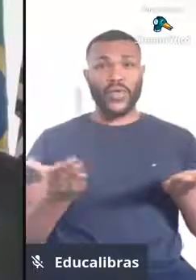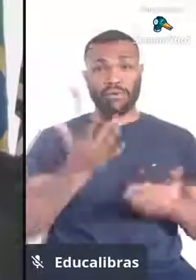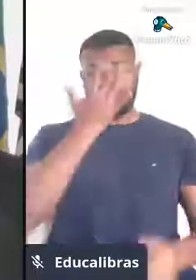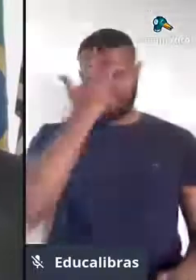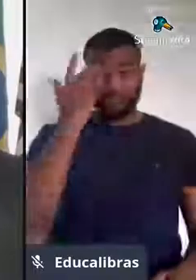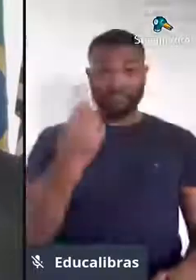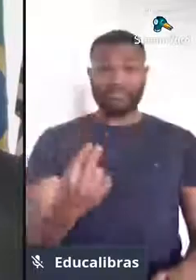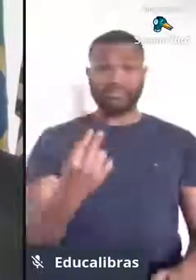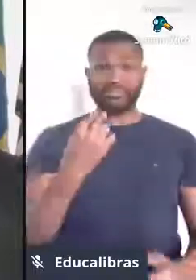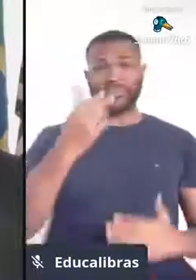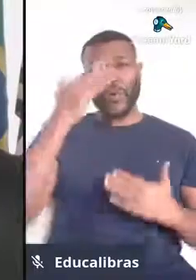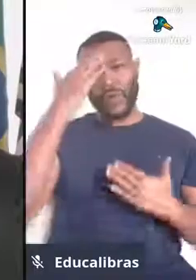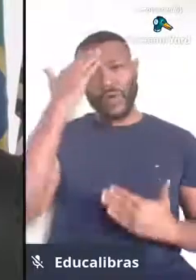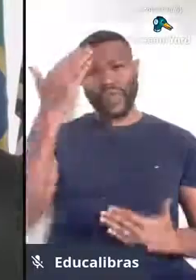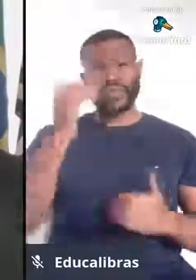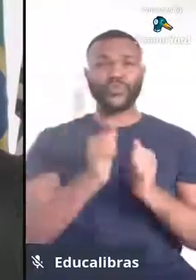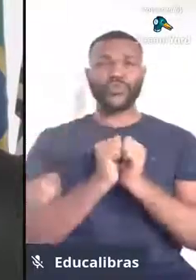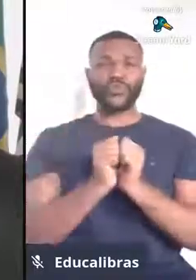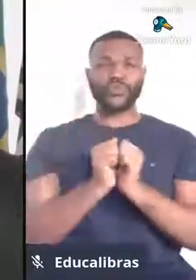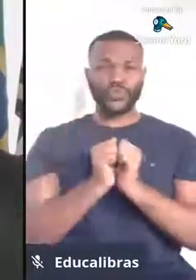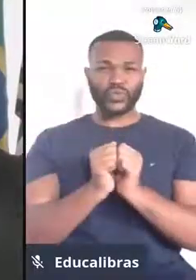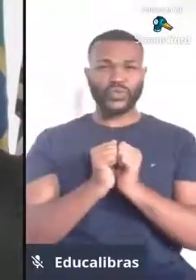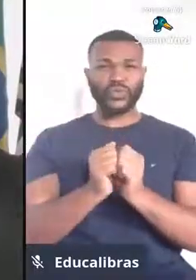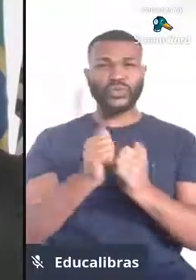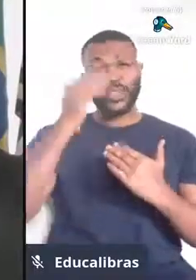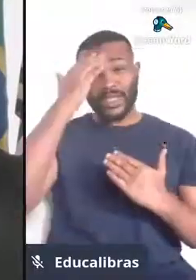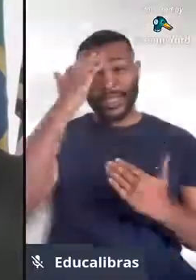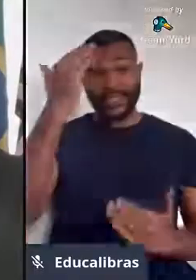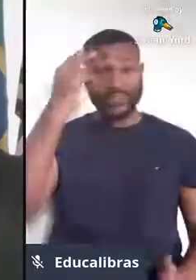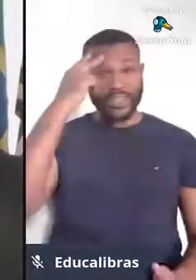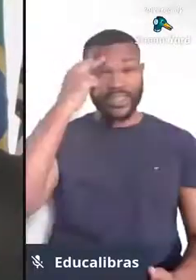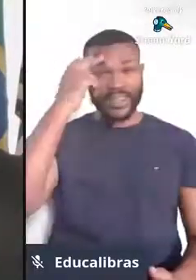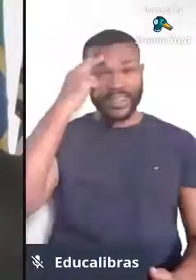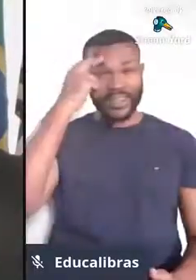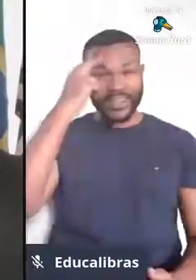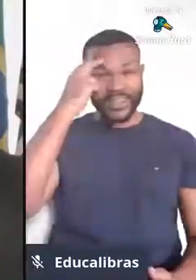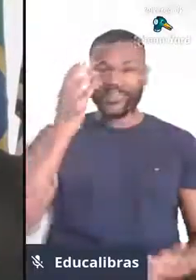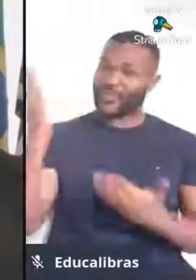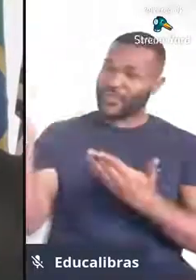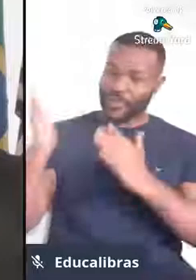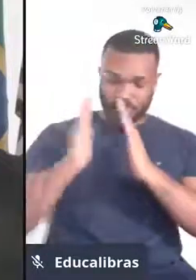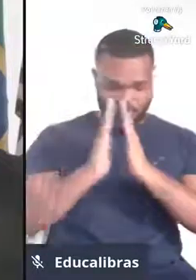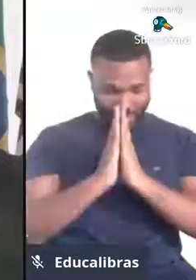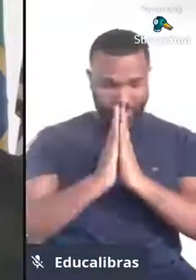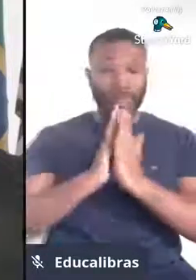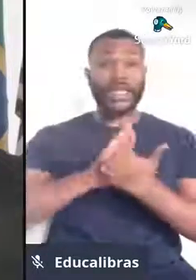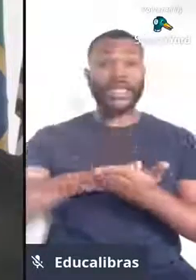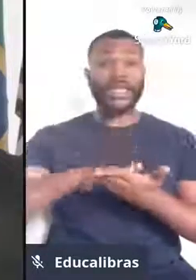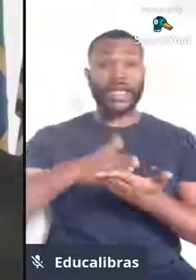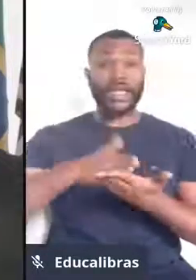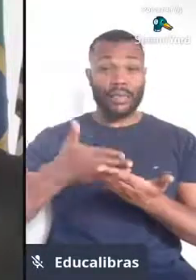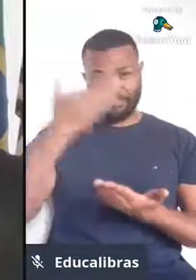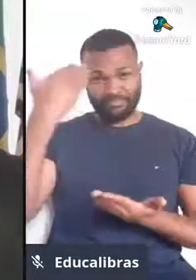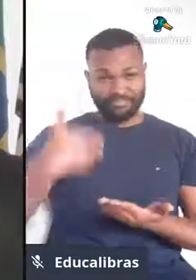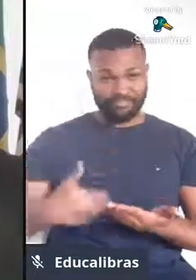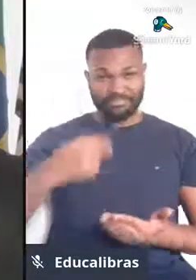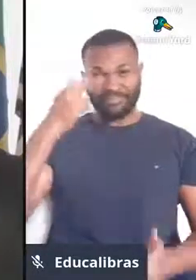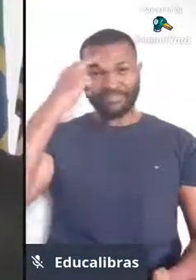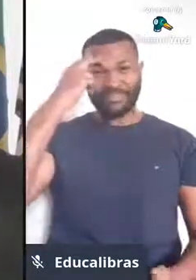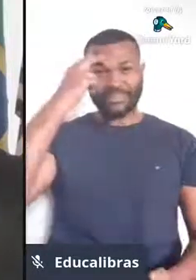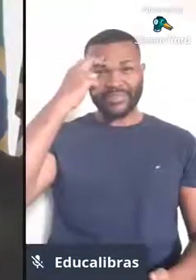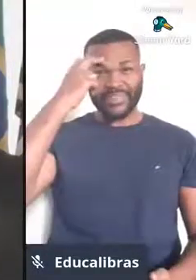obrigado por estar aqui. Agradeço a Adriana também, que é a nossa intérprete de Libras,